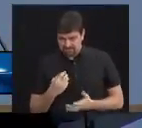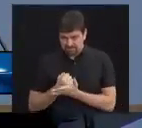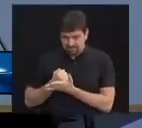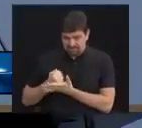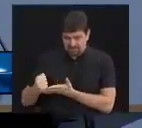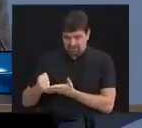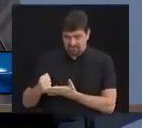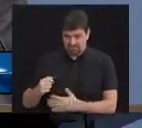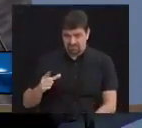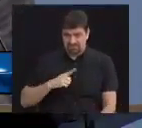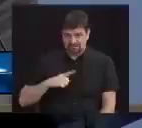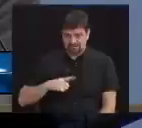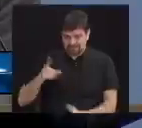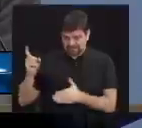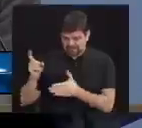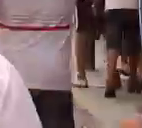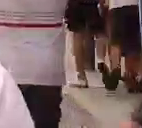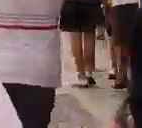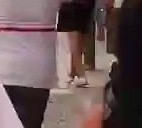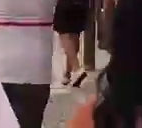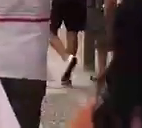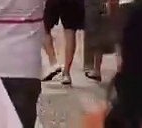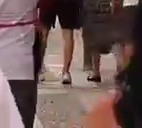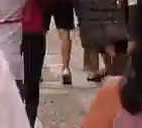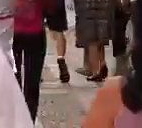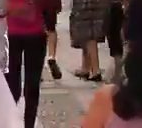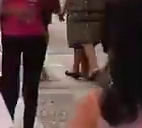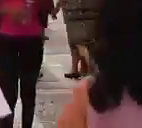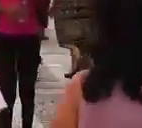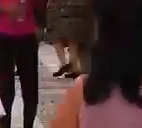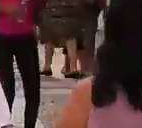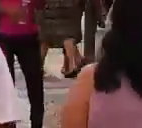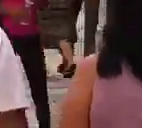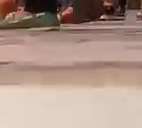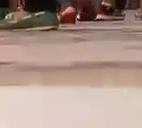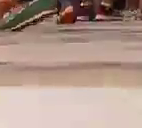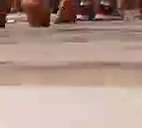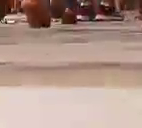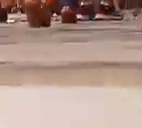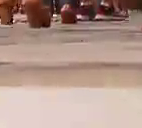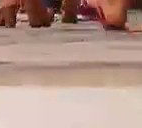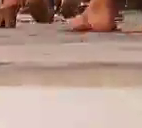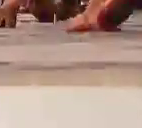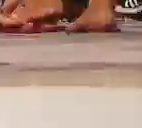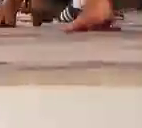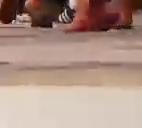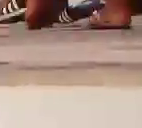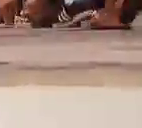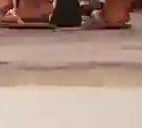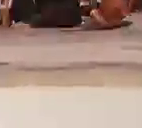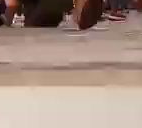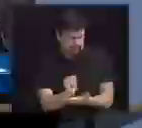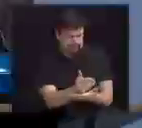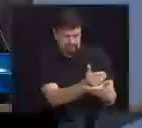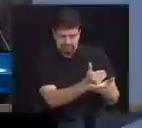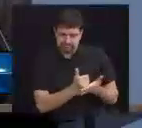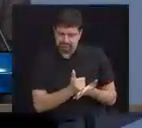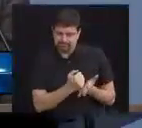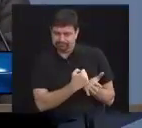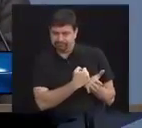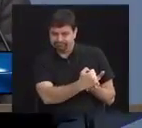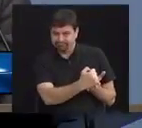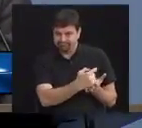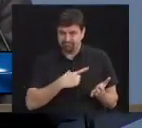que já causou um acúmulo nas despesas da empresa. De acordo com o vereador, esta é uma forma de diminuir a inadimplência dos contribuintes. Nós